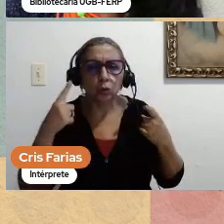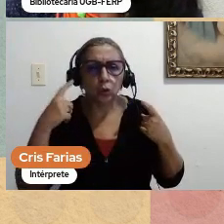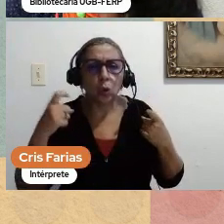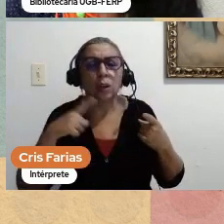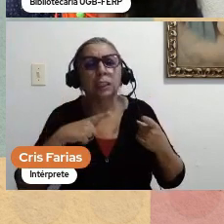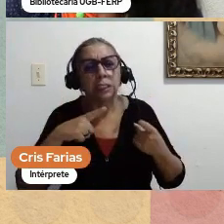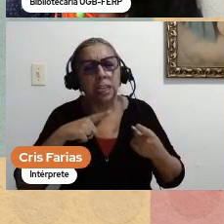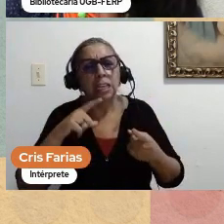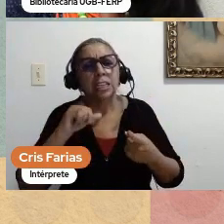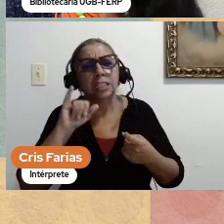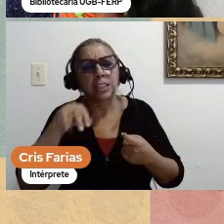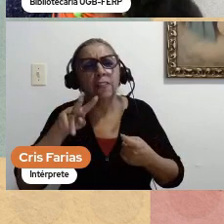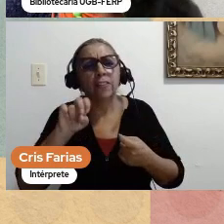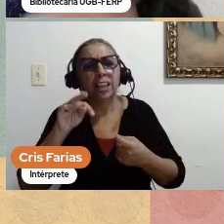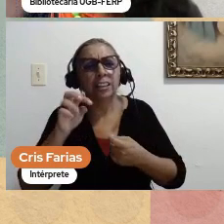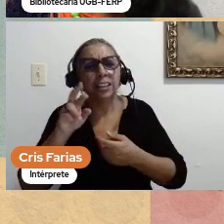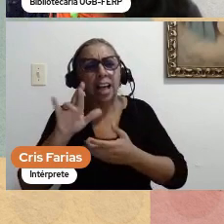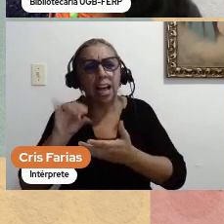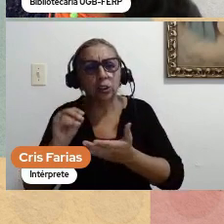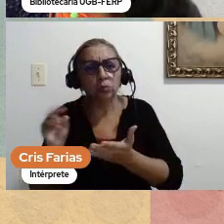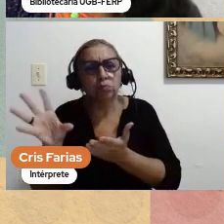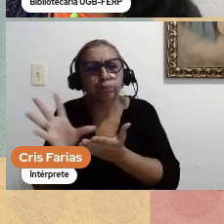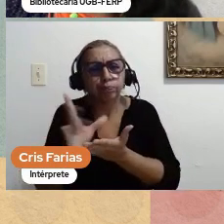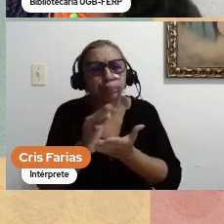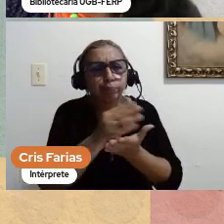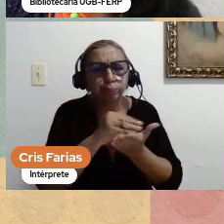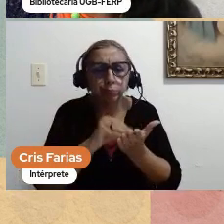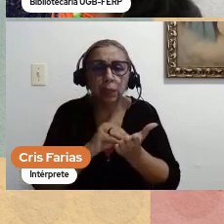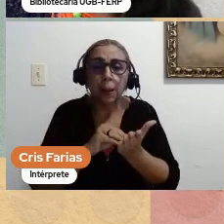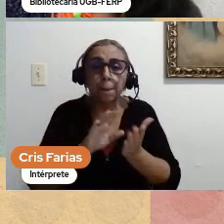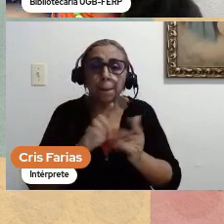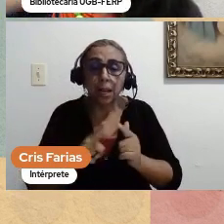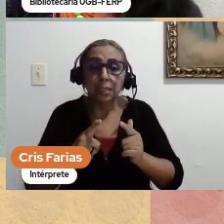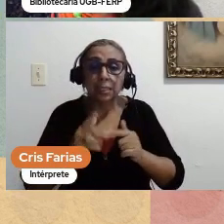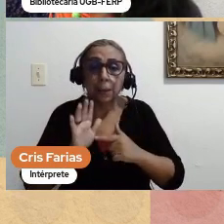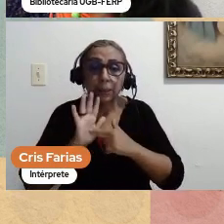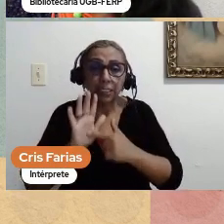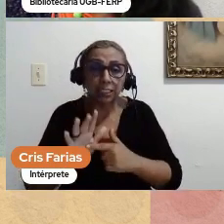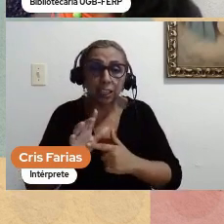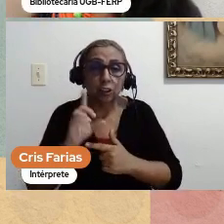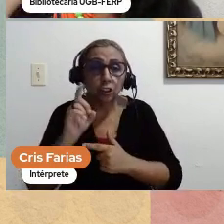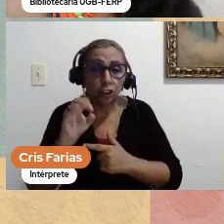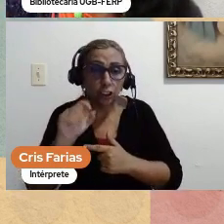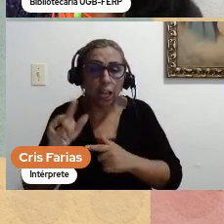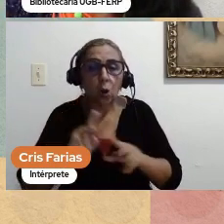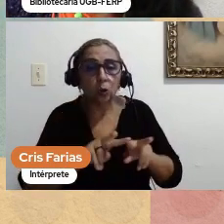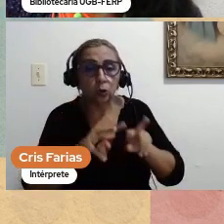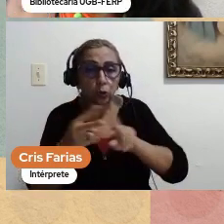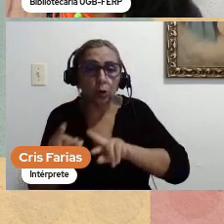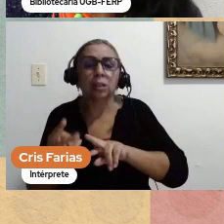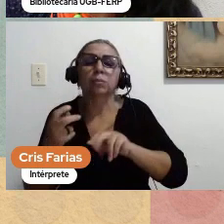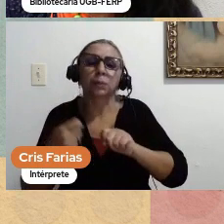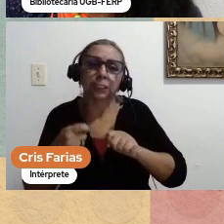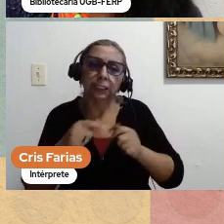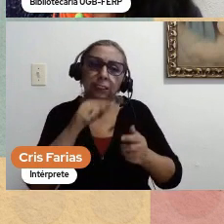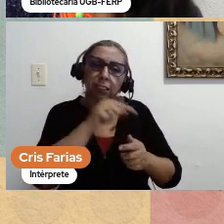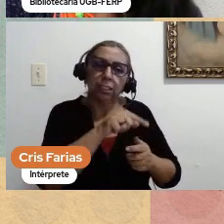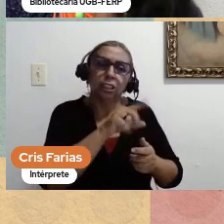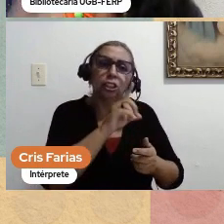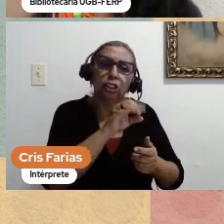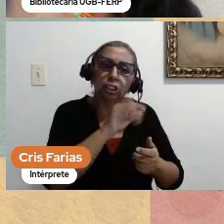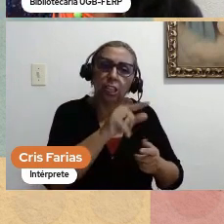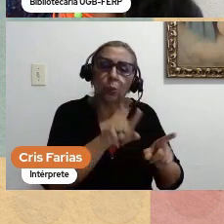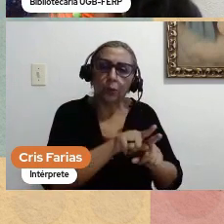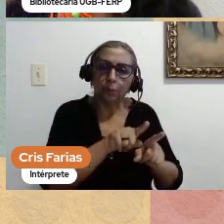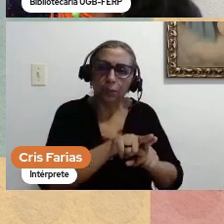tem um inventário na gestão, mas quando ele tiver o momento na preservação digital, ele também precisará desse inventário digital,